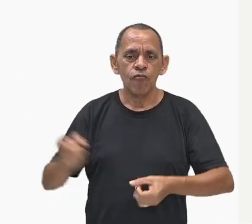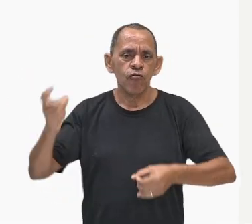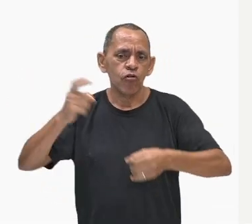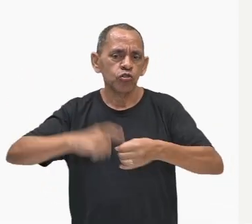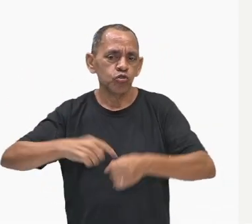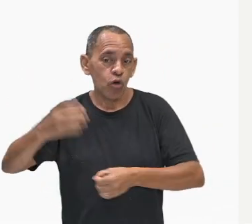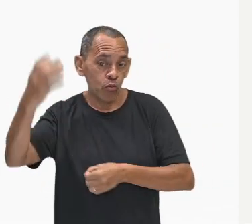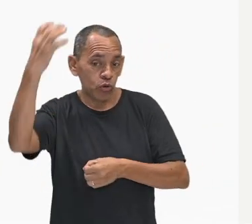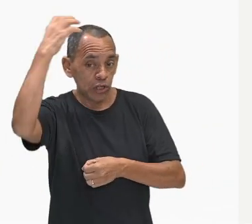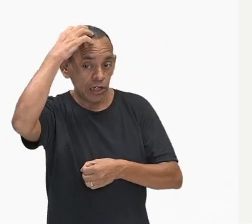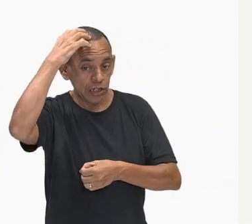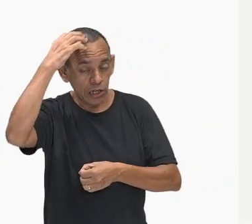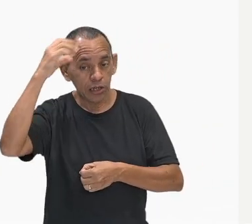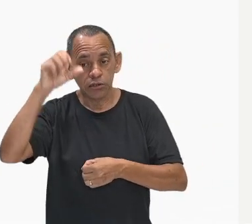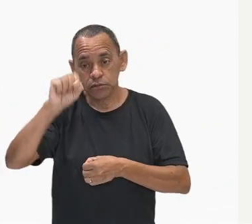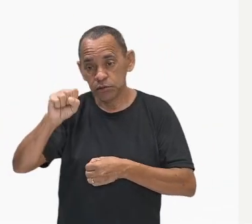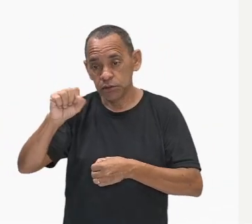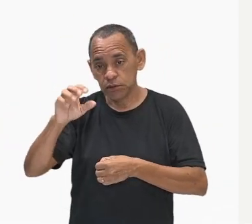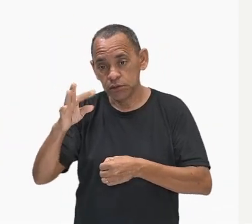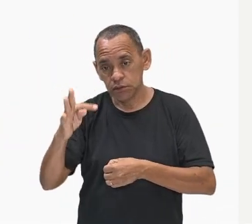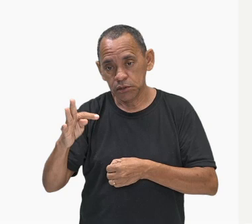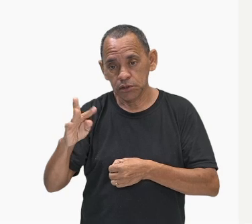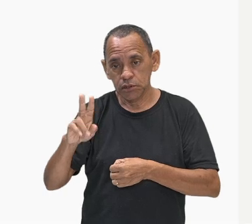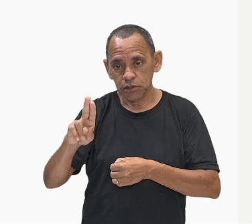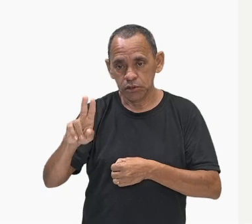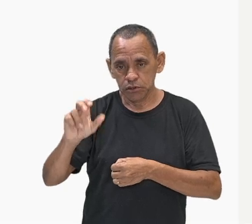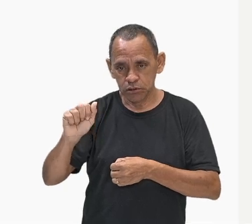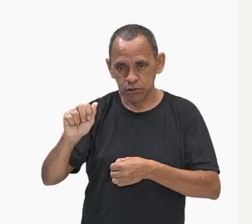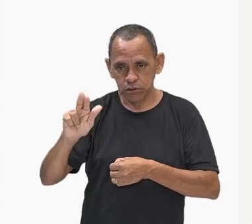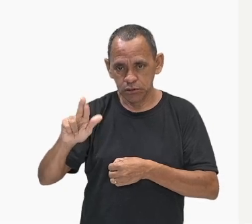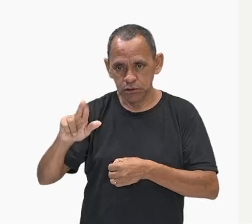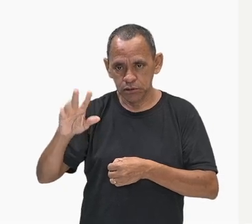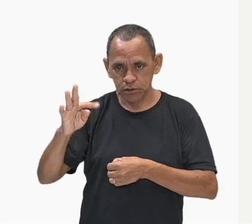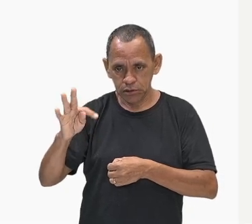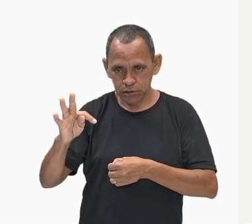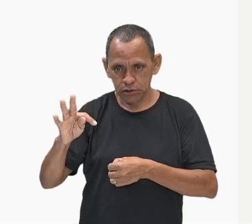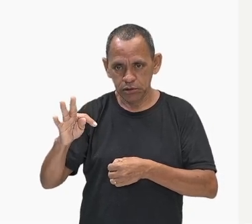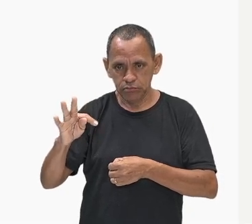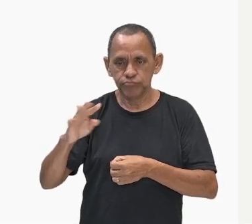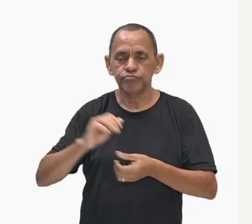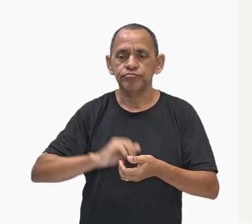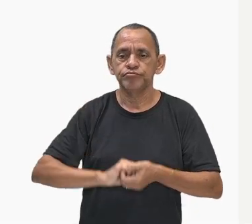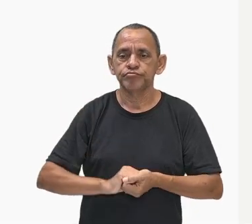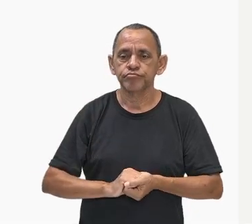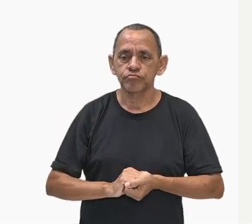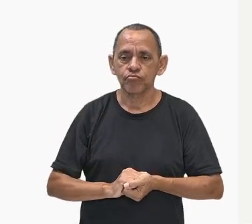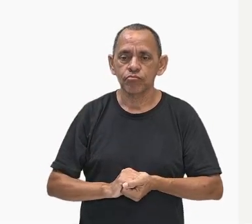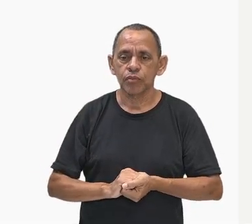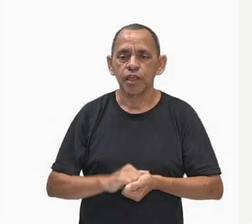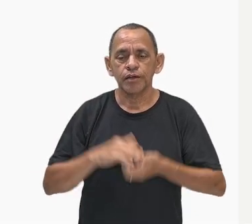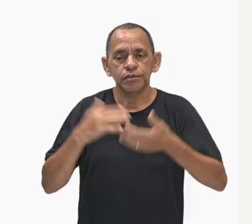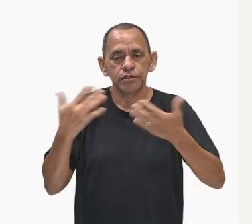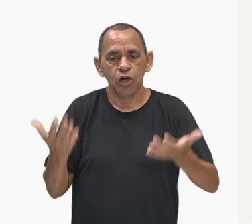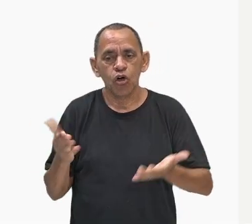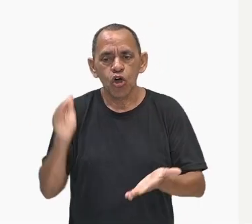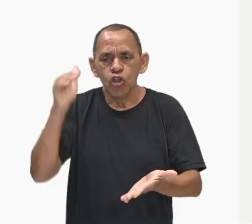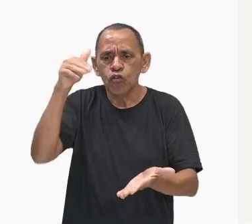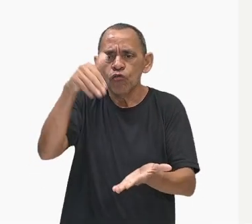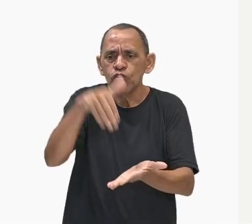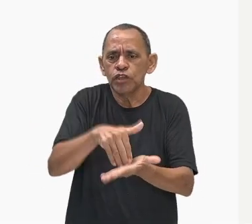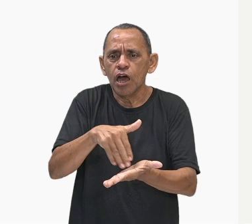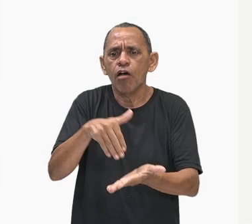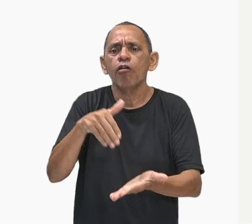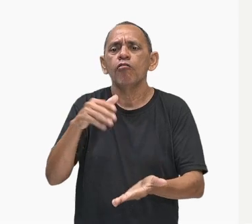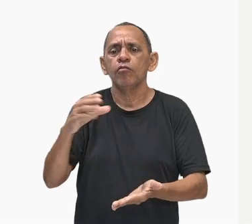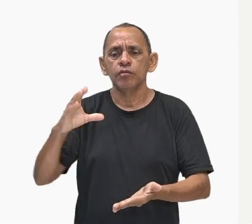monarquia Stuart. Vamos entender, então, o que estava acontecendo. Depois que o parlamento consegue derrubar o Carlos I,